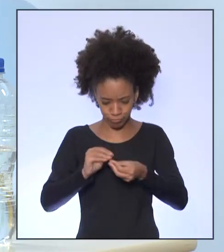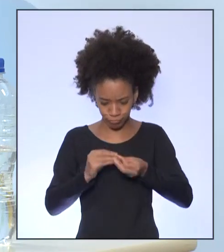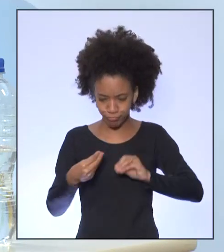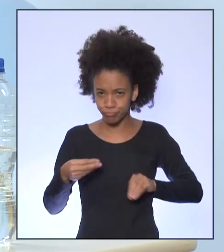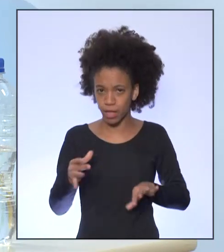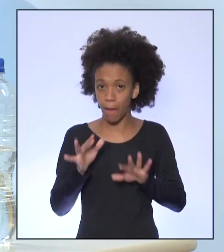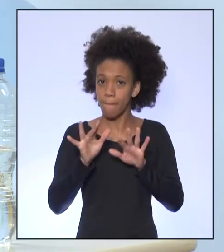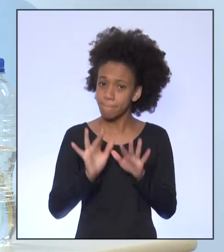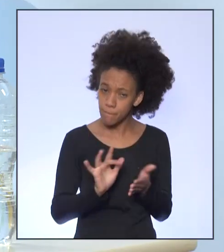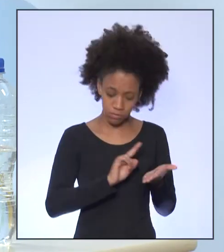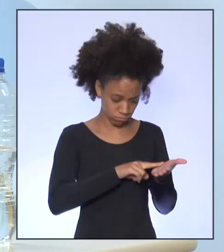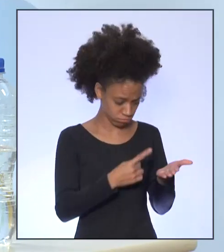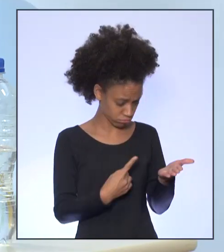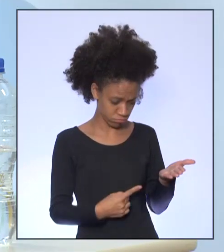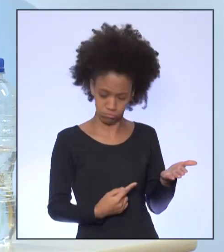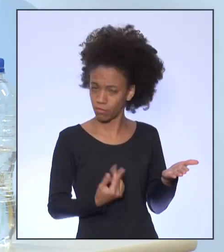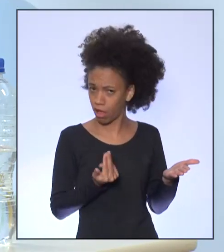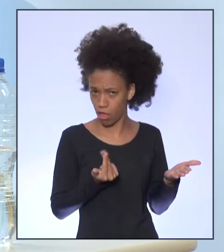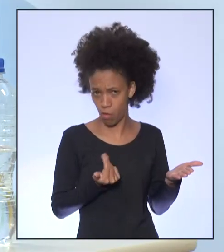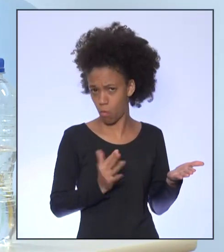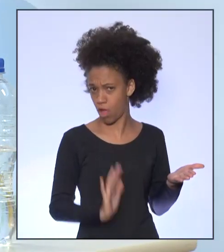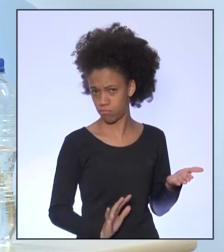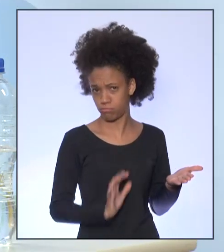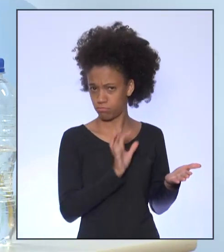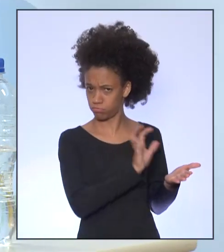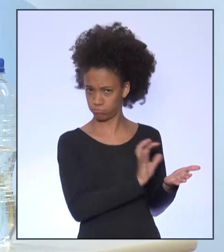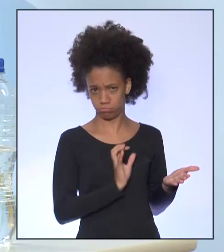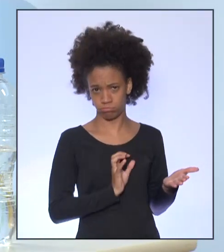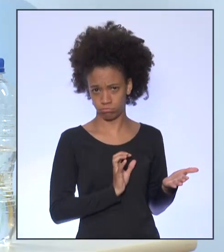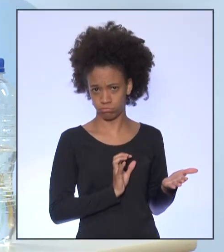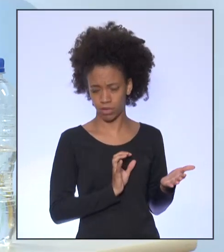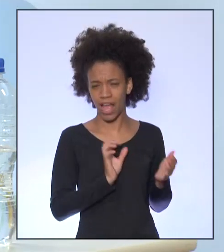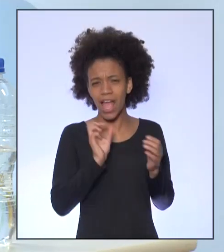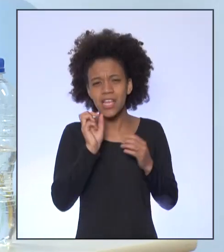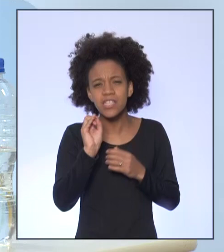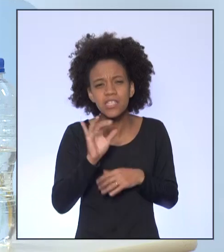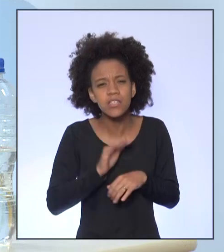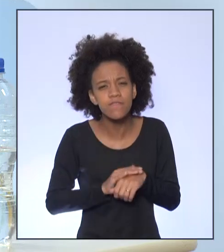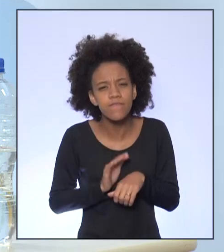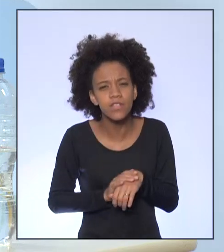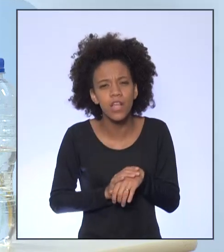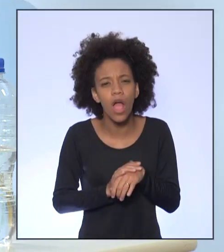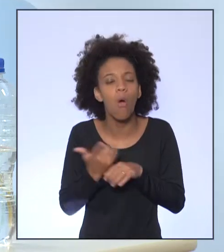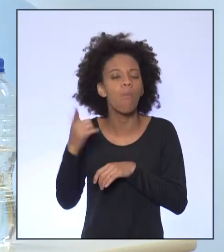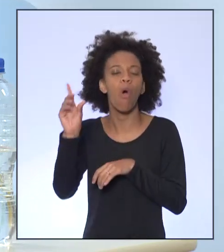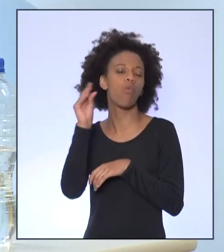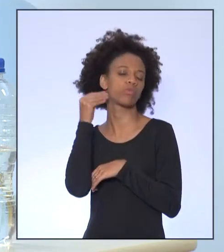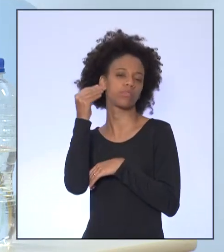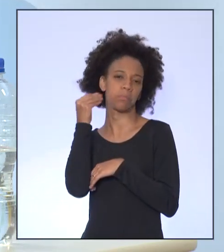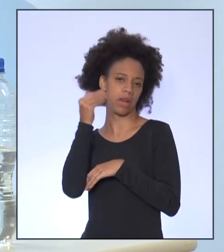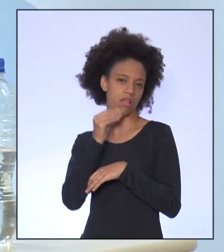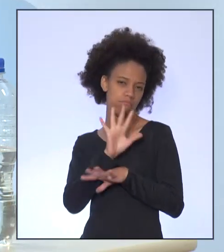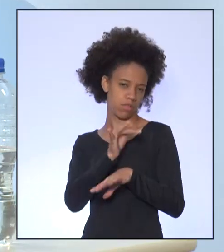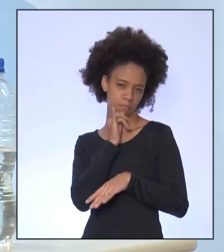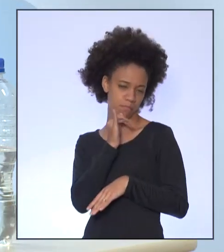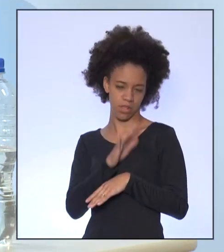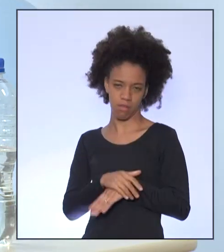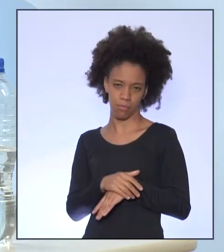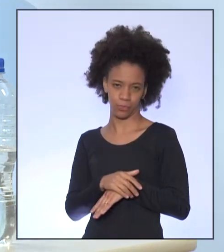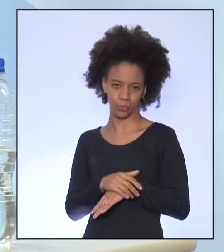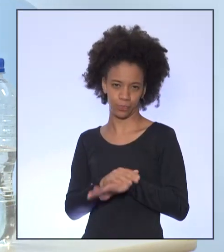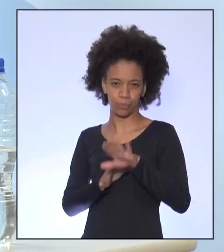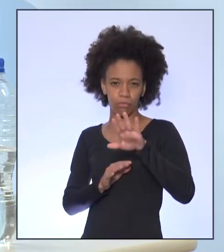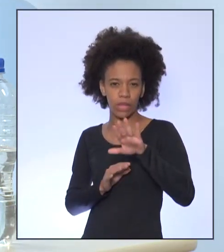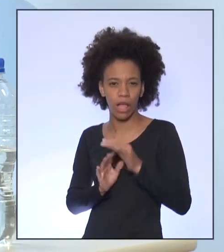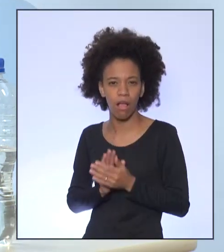mas a composição continua exatamente a mesma. E se eu fizesse outra experiência, professora Simone? Se de repente